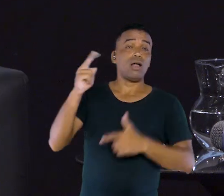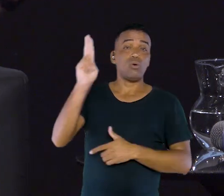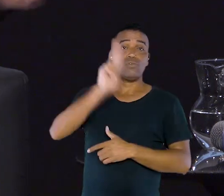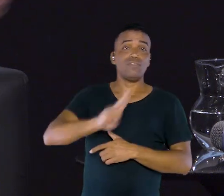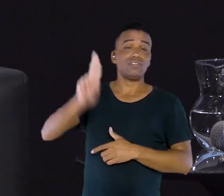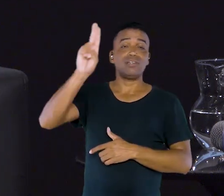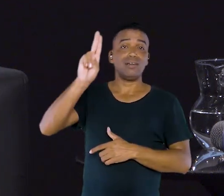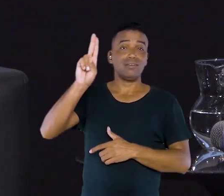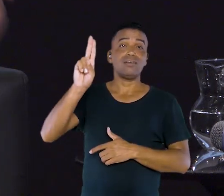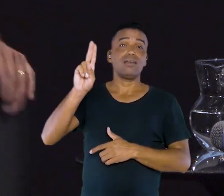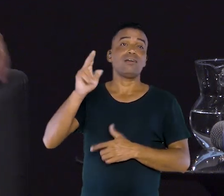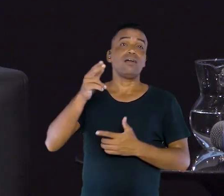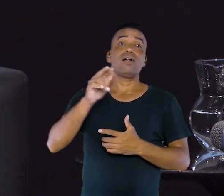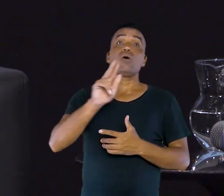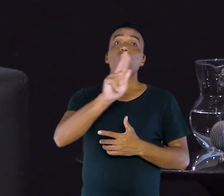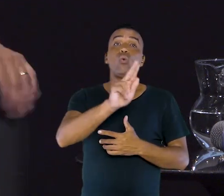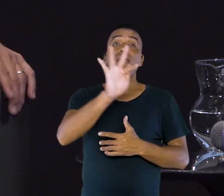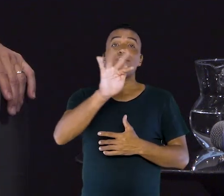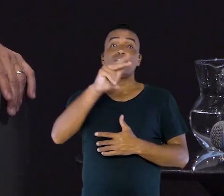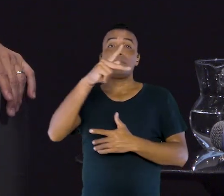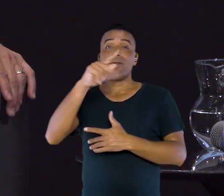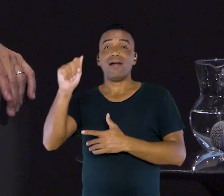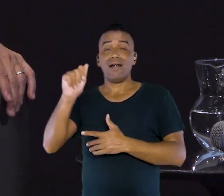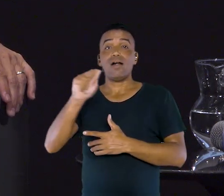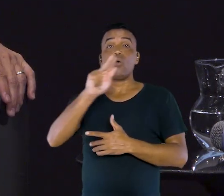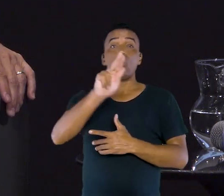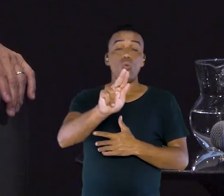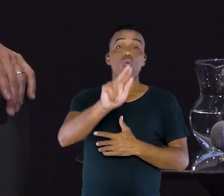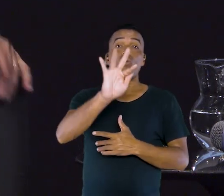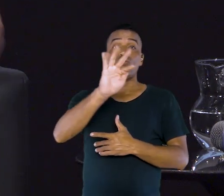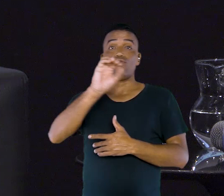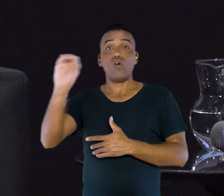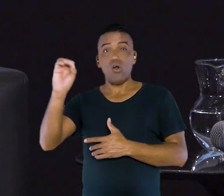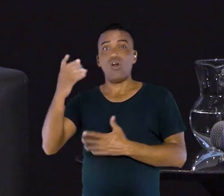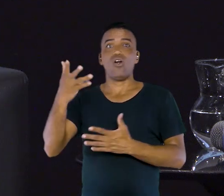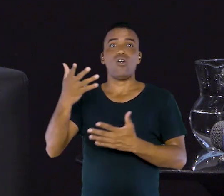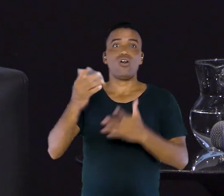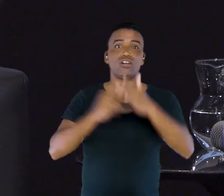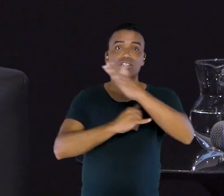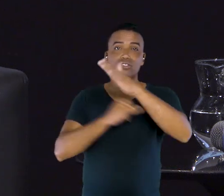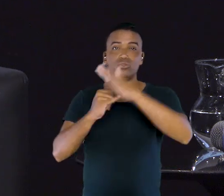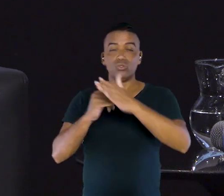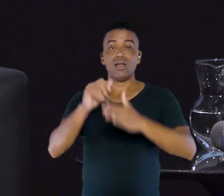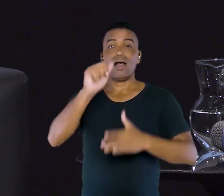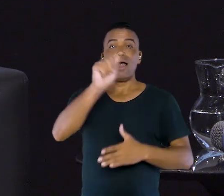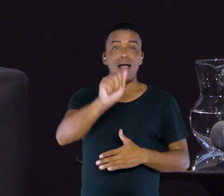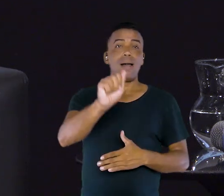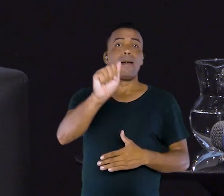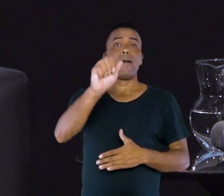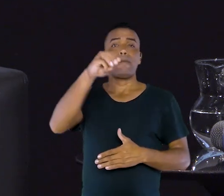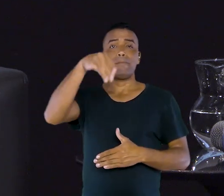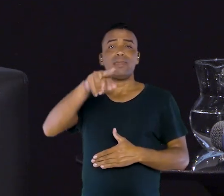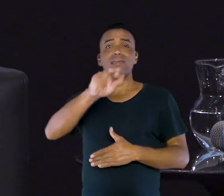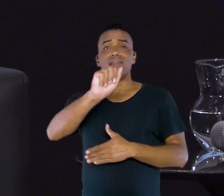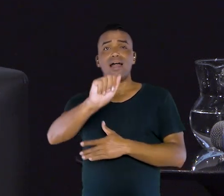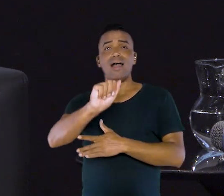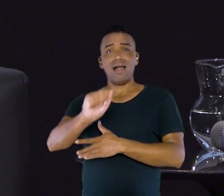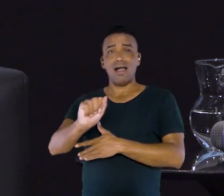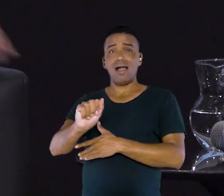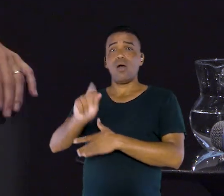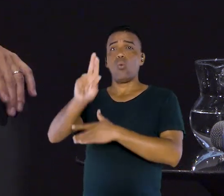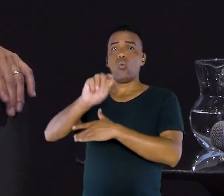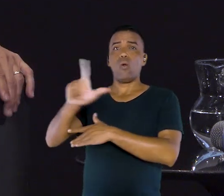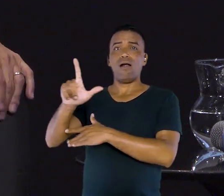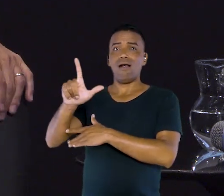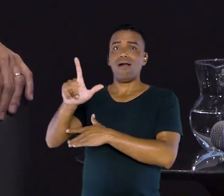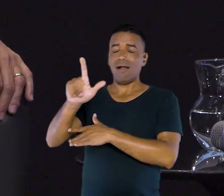universidades como a UFAM, como a UFPA, como a UFOPA lá em Santarém, tem o Instituto Mamirauá, tem o INPA lá em Manaus, tem o